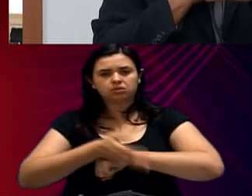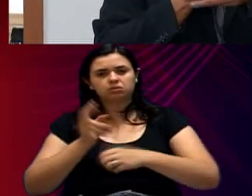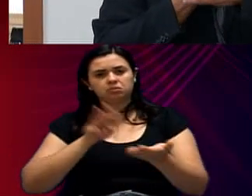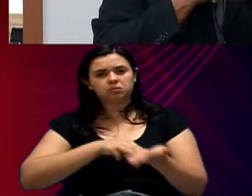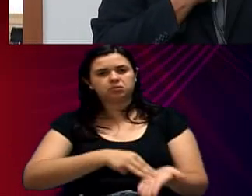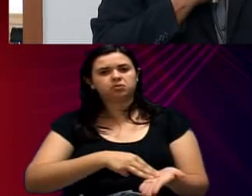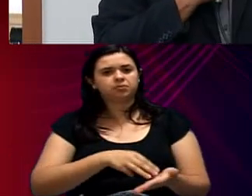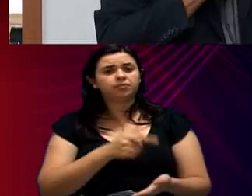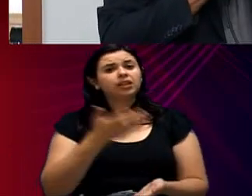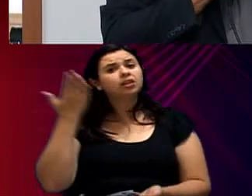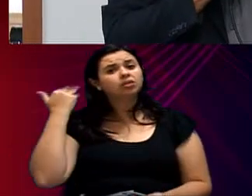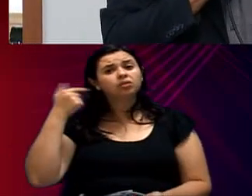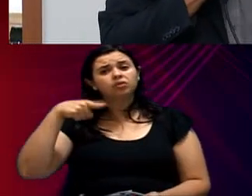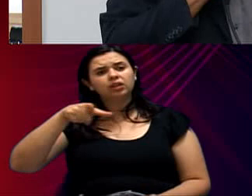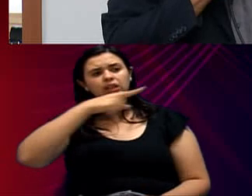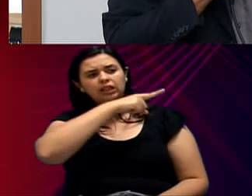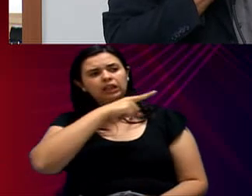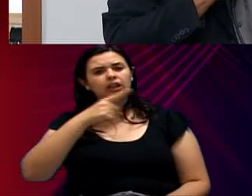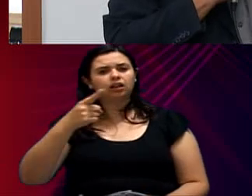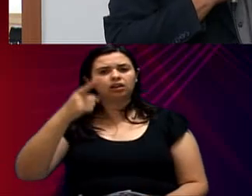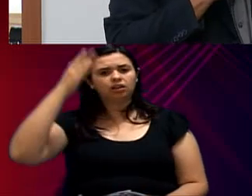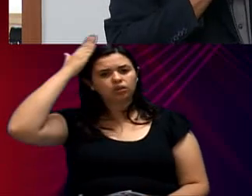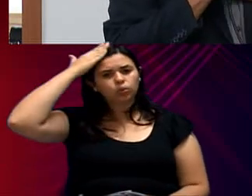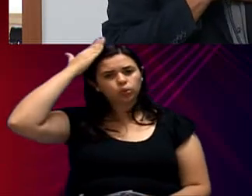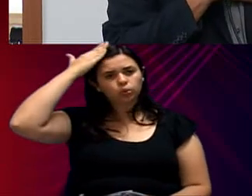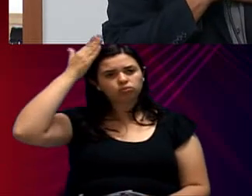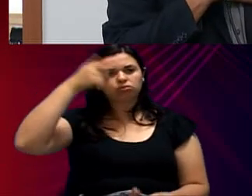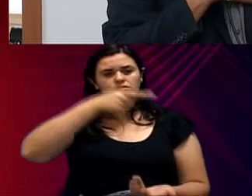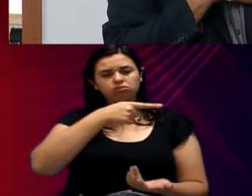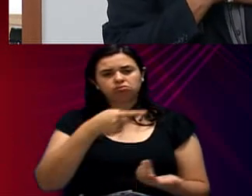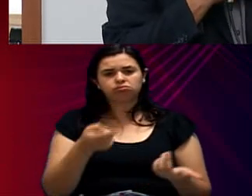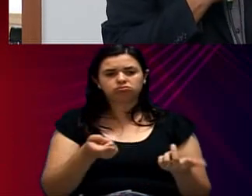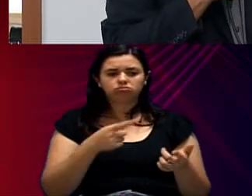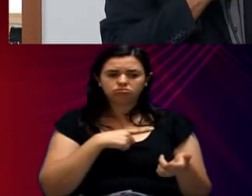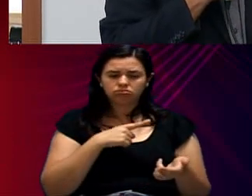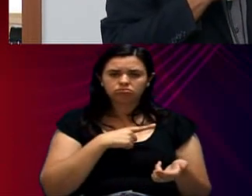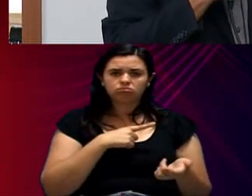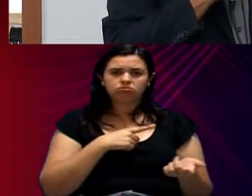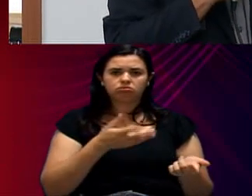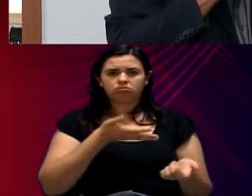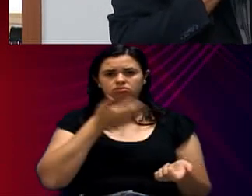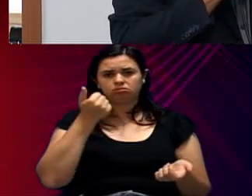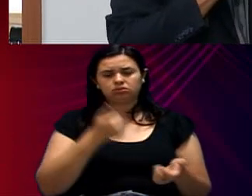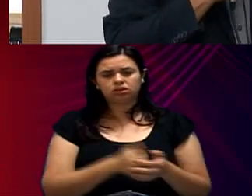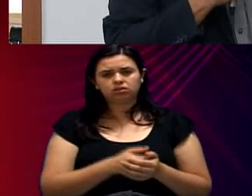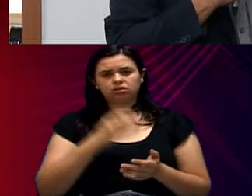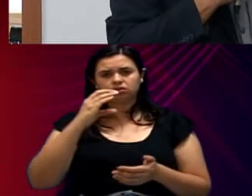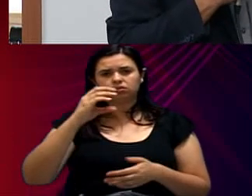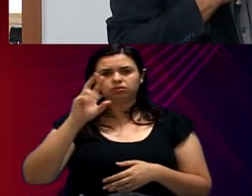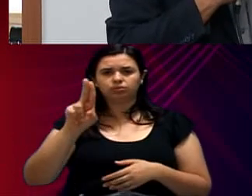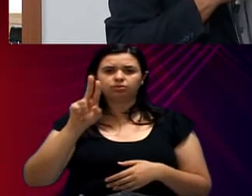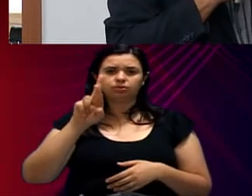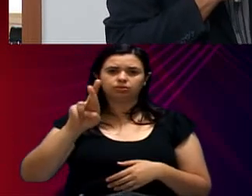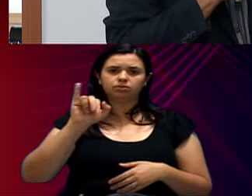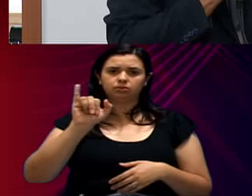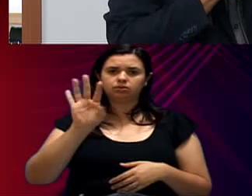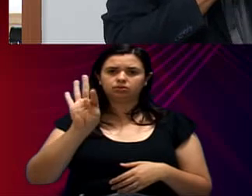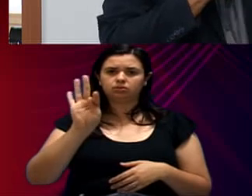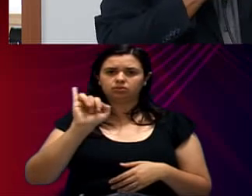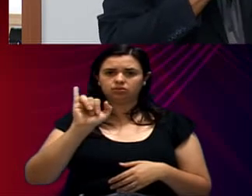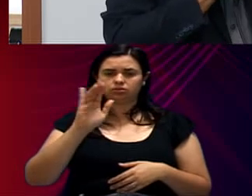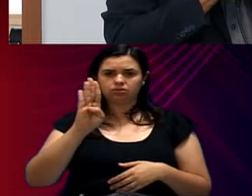atrás. É espetacular, é a cidade planejada. É. O que eu quero para a cidade de Sorocaba? Melhor. Então, mas... Nós estamos aqui para fazer o melhor para Sorocaba, não é,